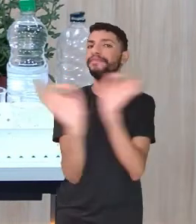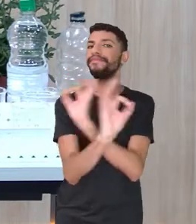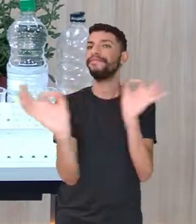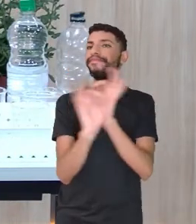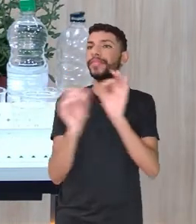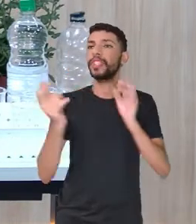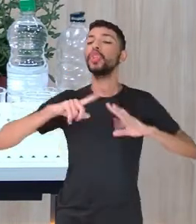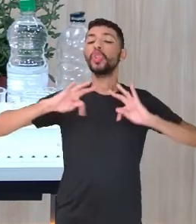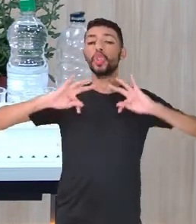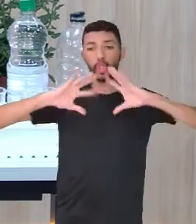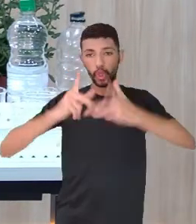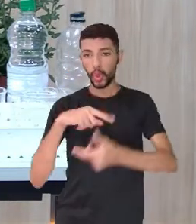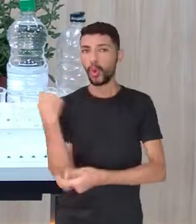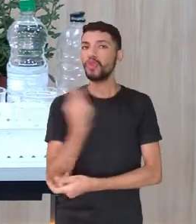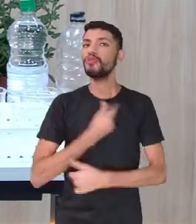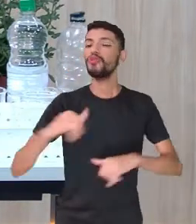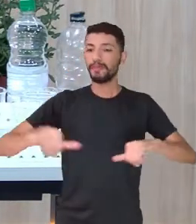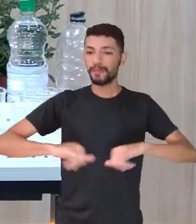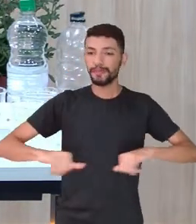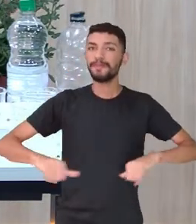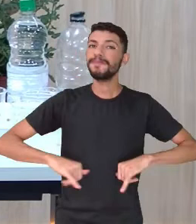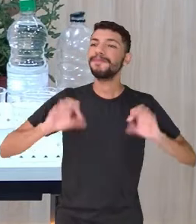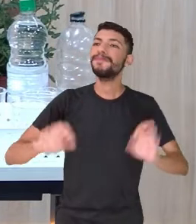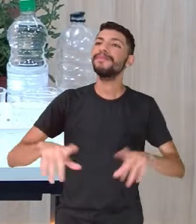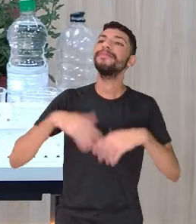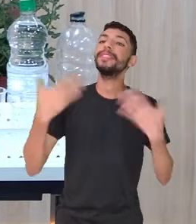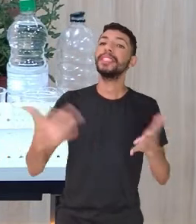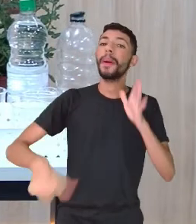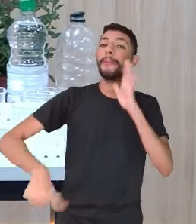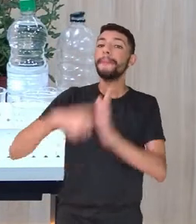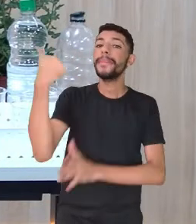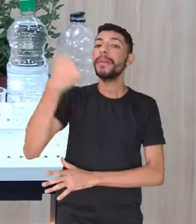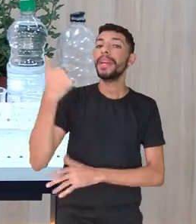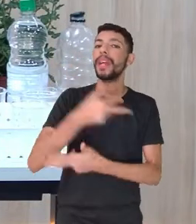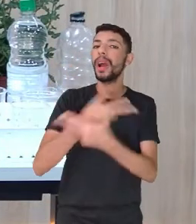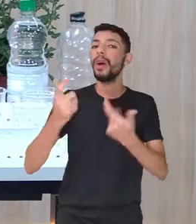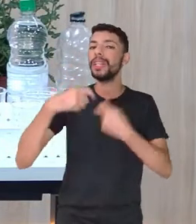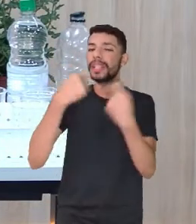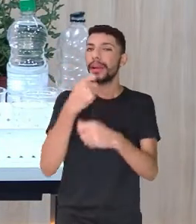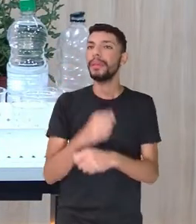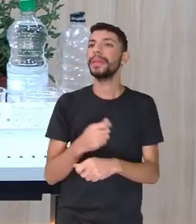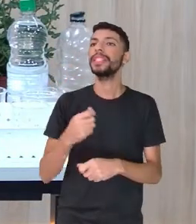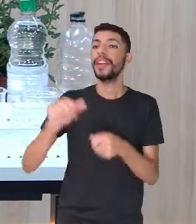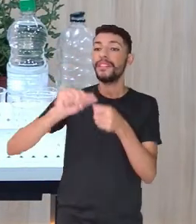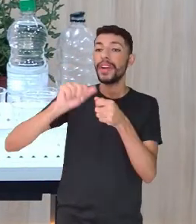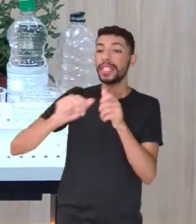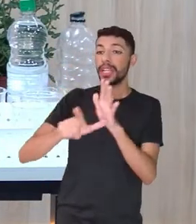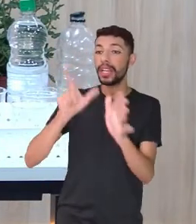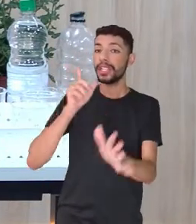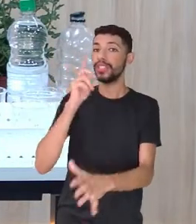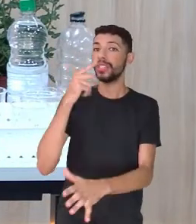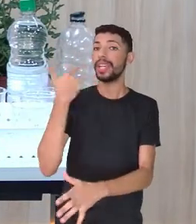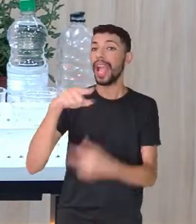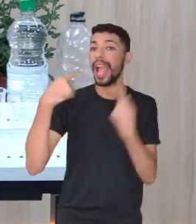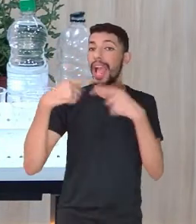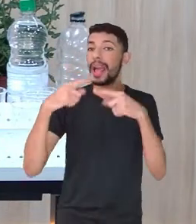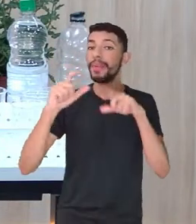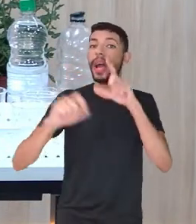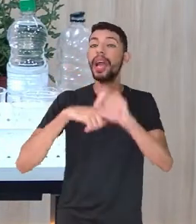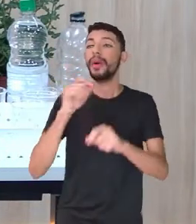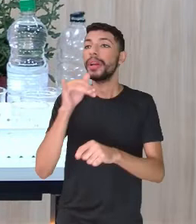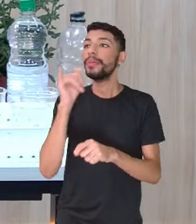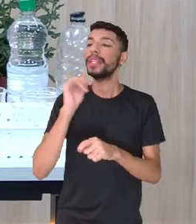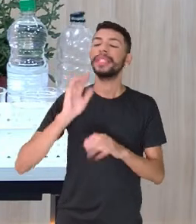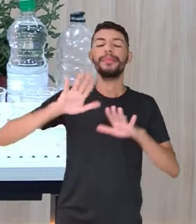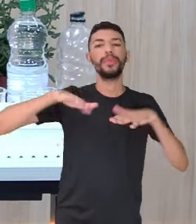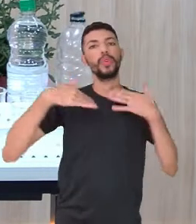quero lembrar aqui a vocês que a primeira coisa que a gente precisa fazer, antes de reclamar aí porque está faltando água, é quando ela chegar, a